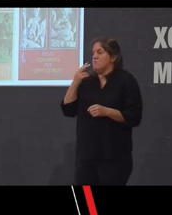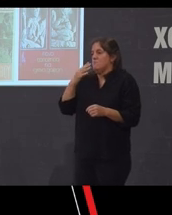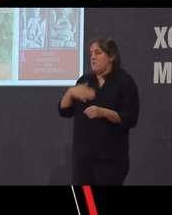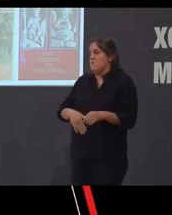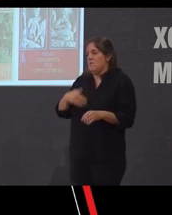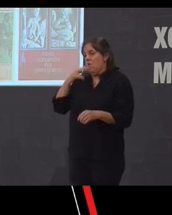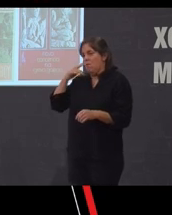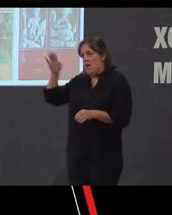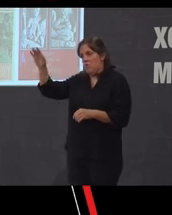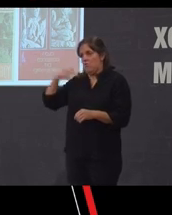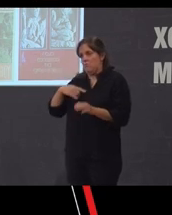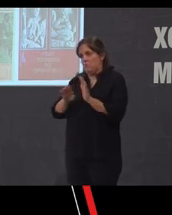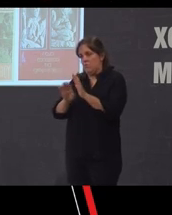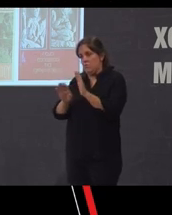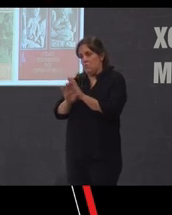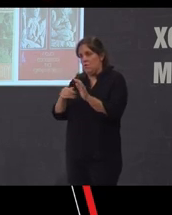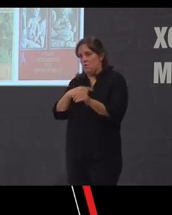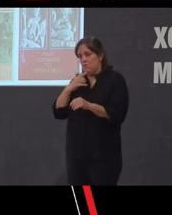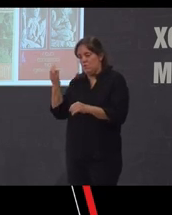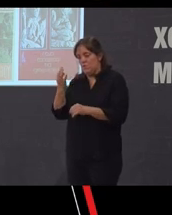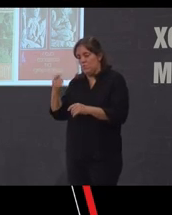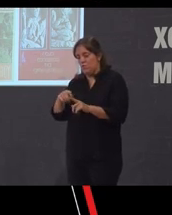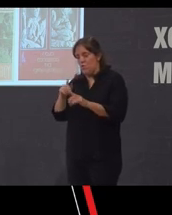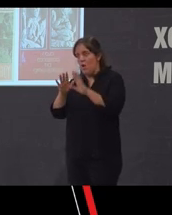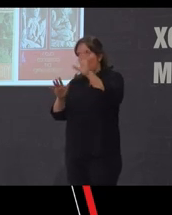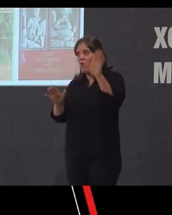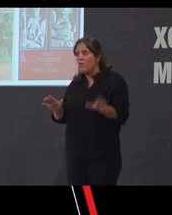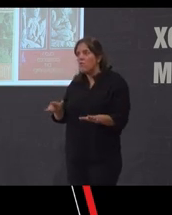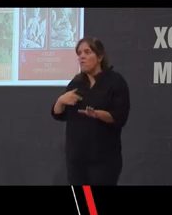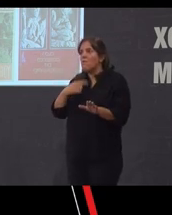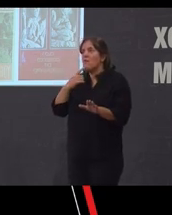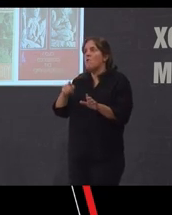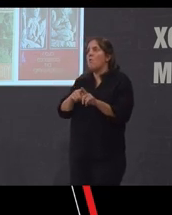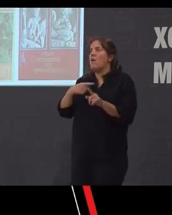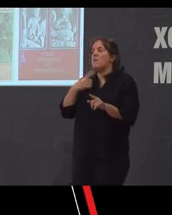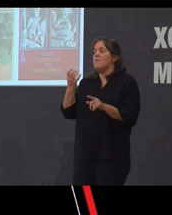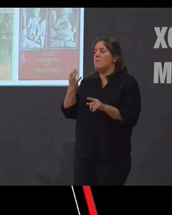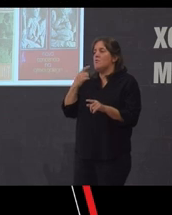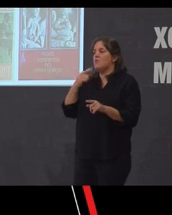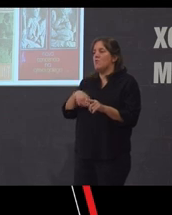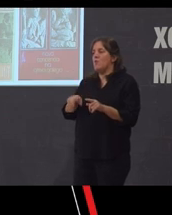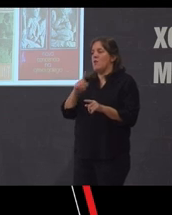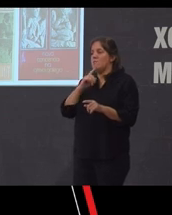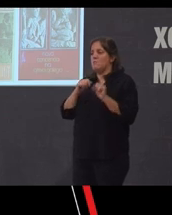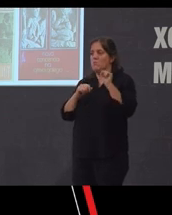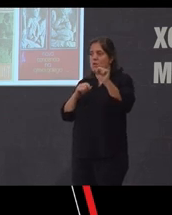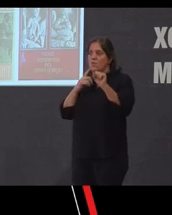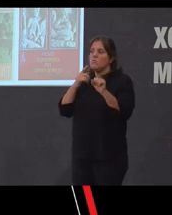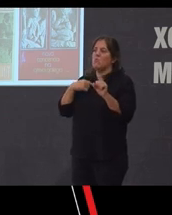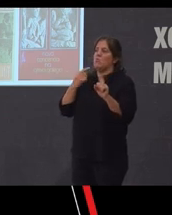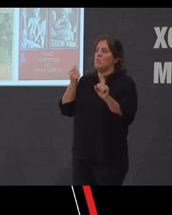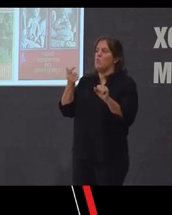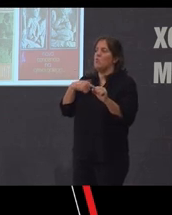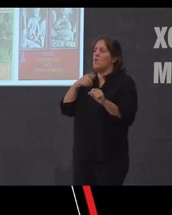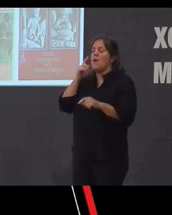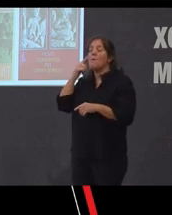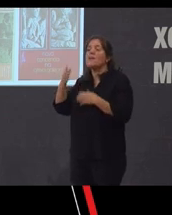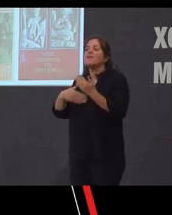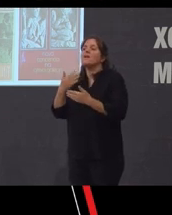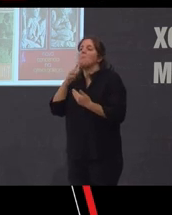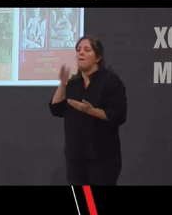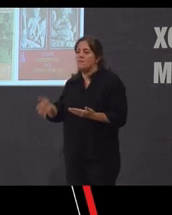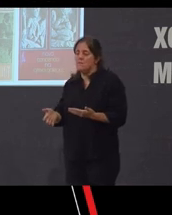que, bueno, pois que neste bloco occidental fomentar o anticomunismo e ir vendo que pasa.